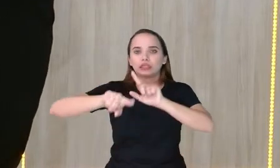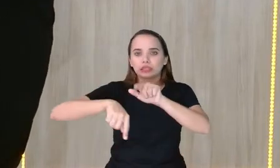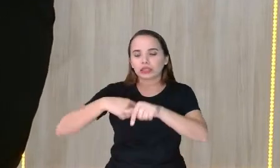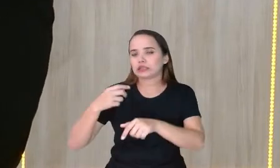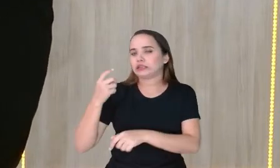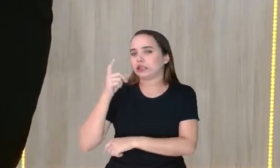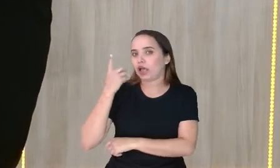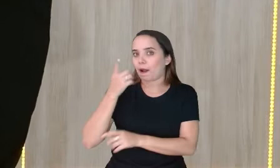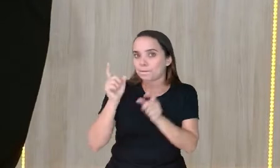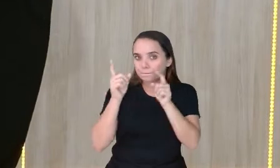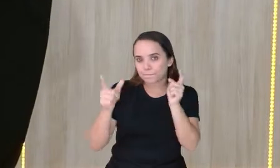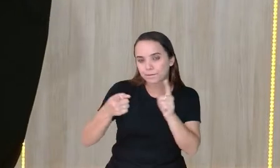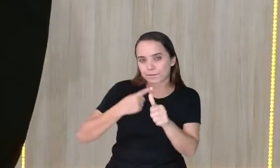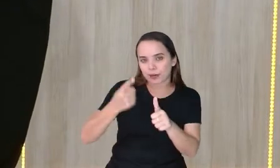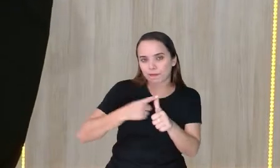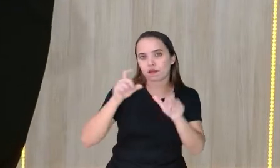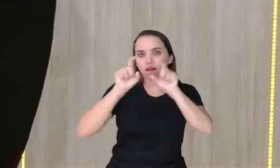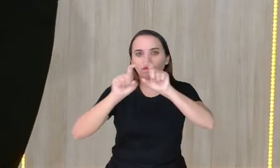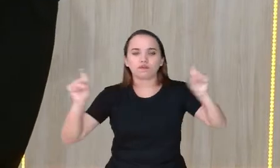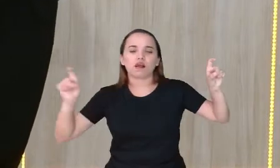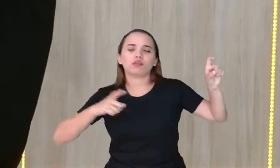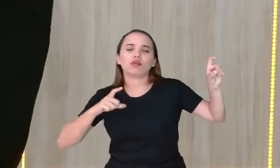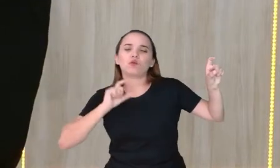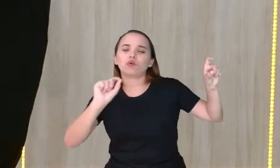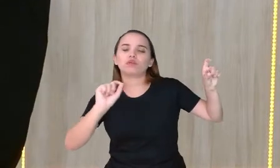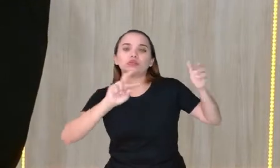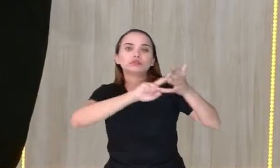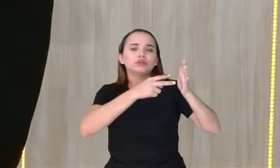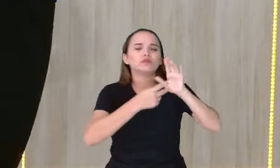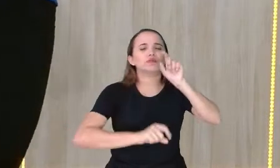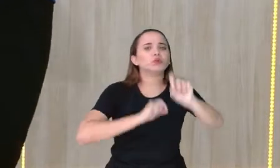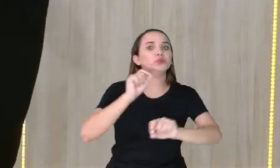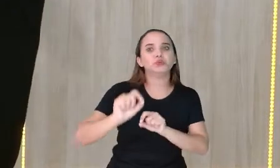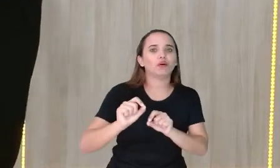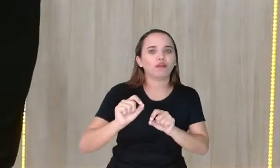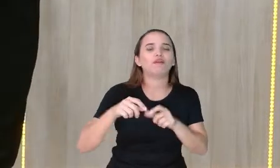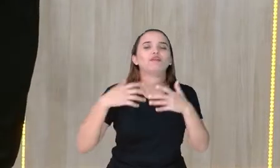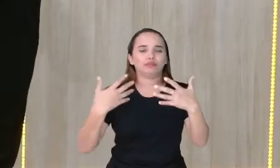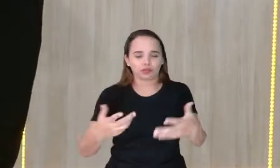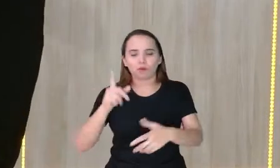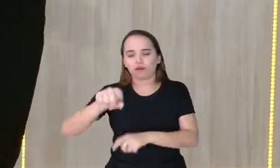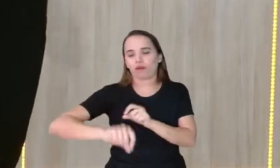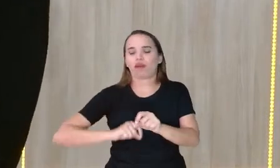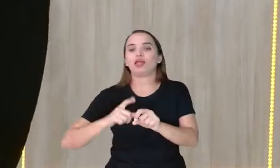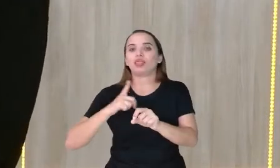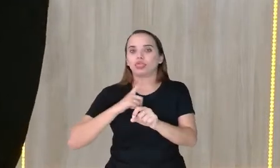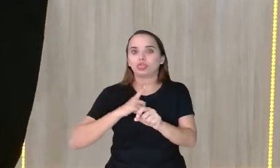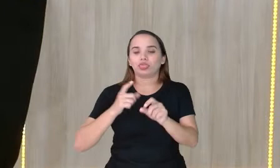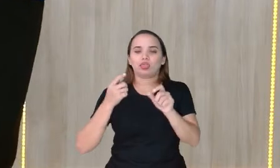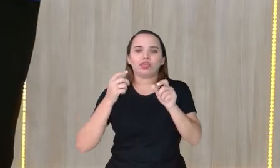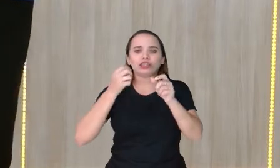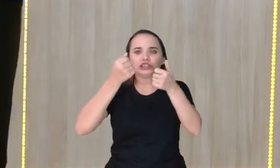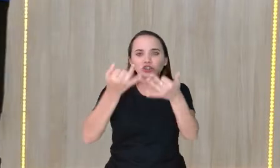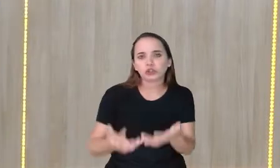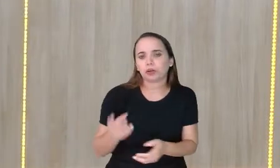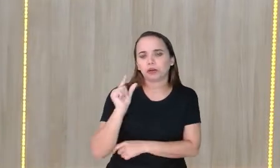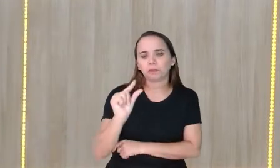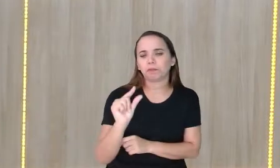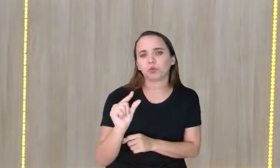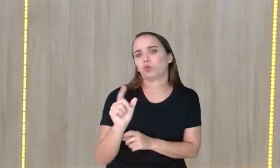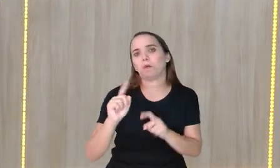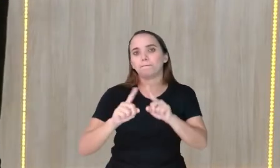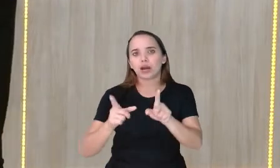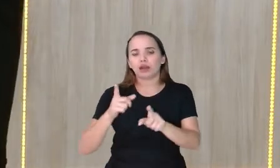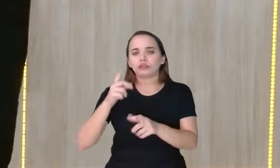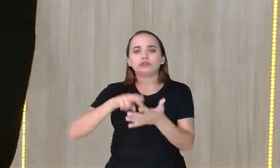uma ação, né? E a gente tem uma inferência, o que está escondido atrás do que está explícito. Não falavam